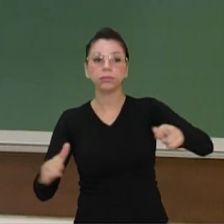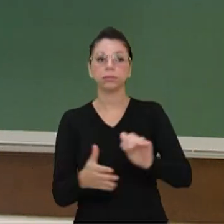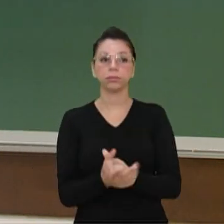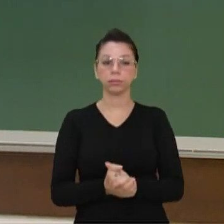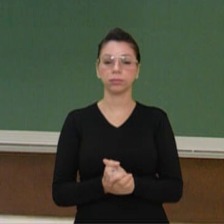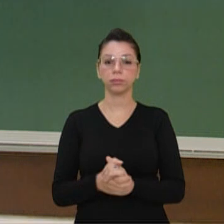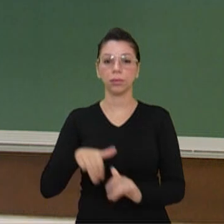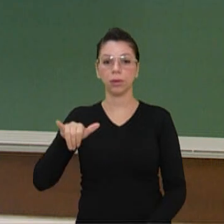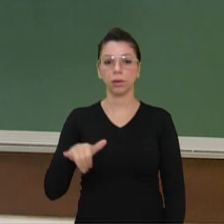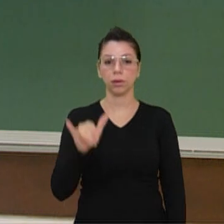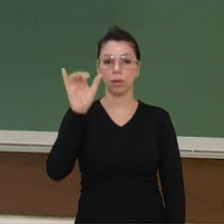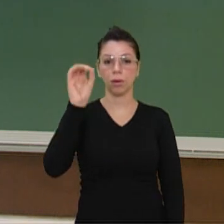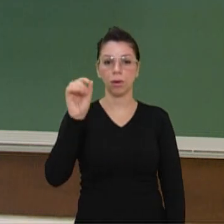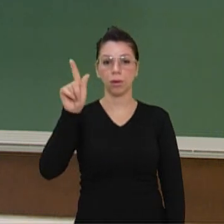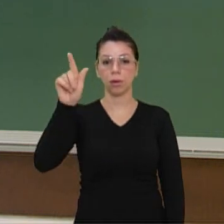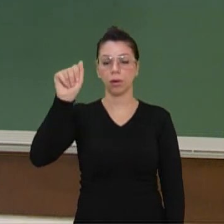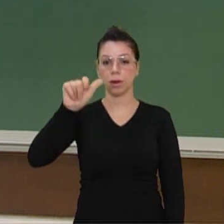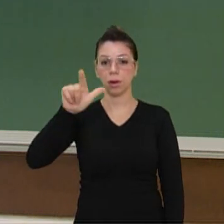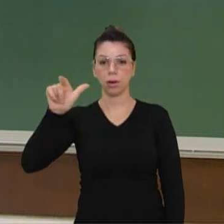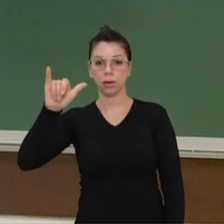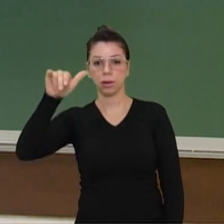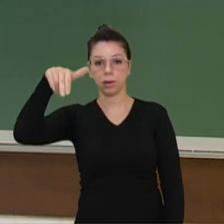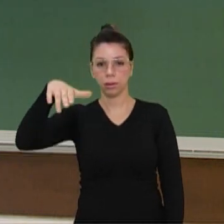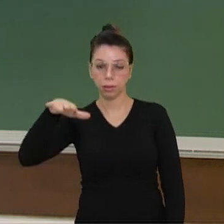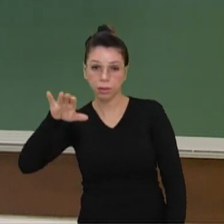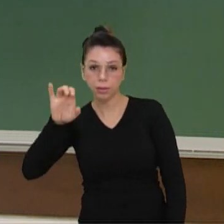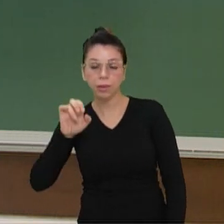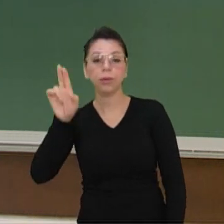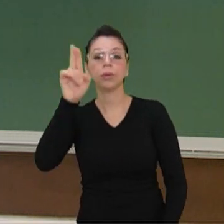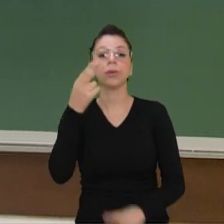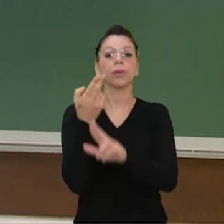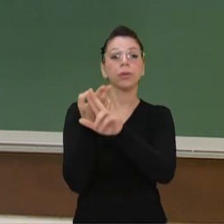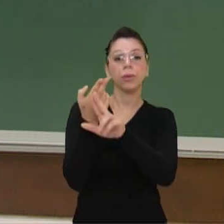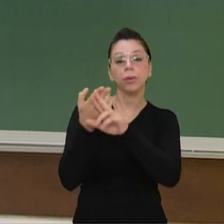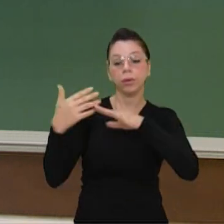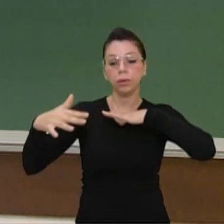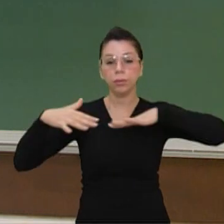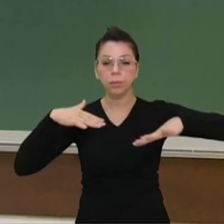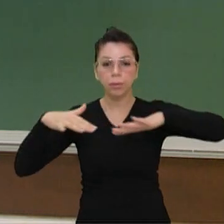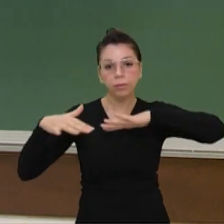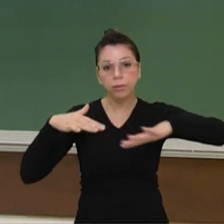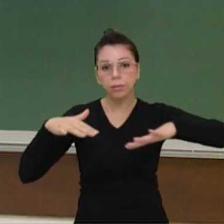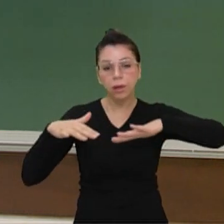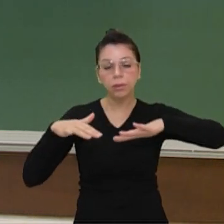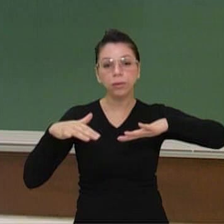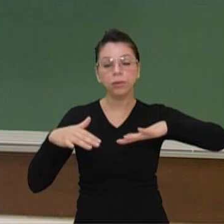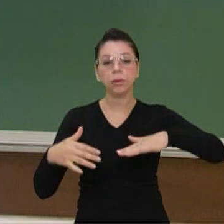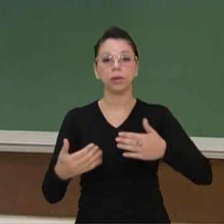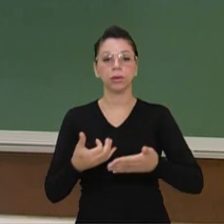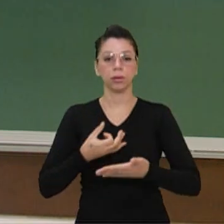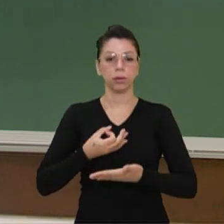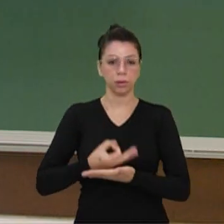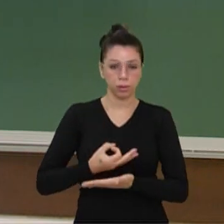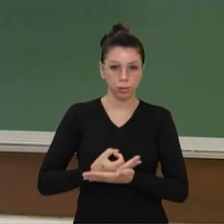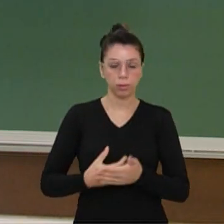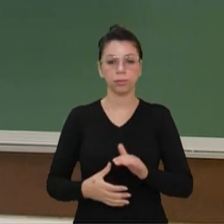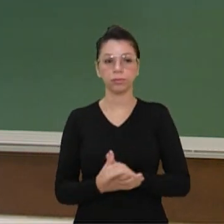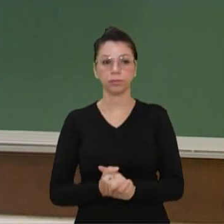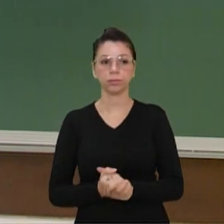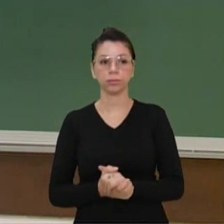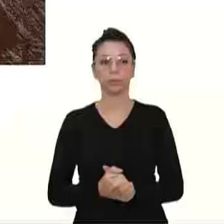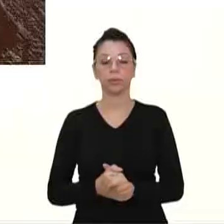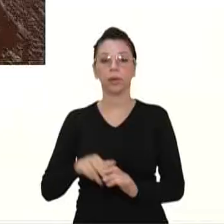Yoga line, utiliza-se da fita para a realização de movimentos de yoga. E o highline, que aí